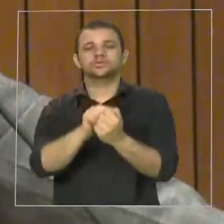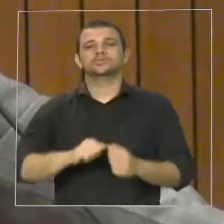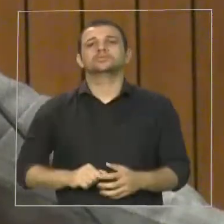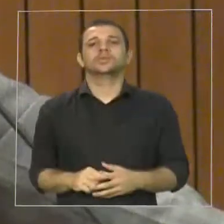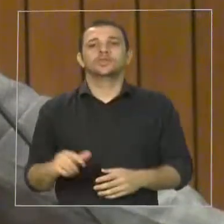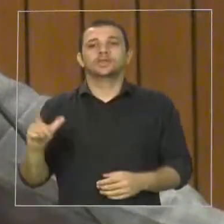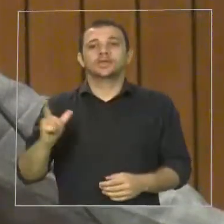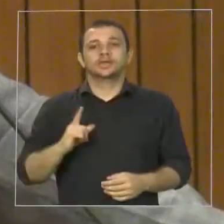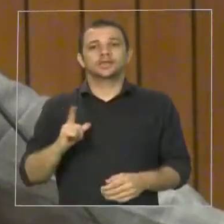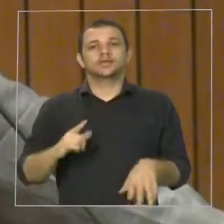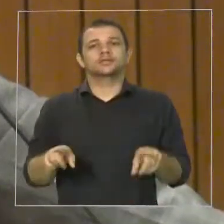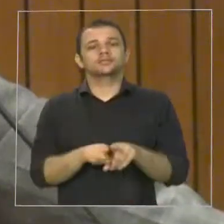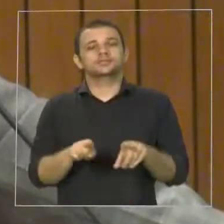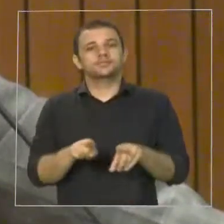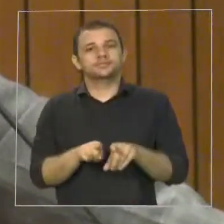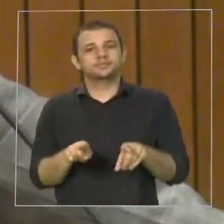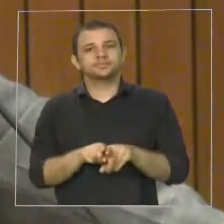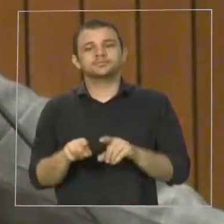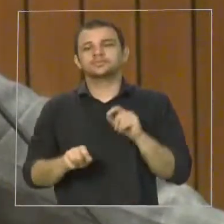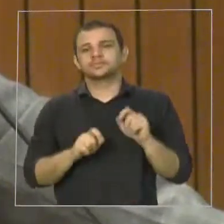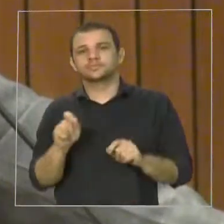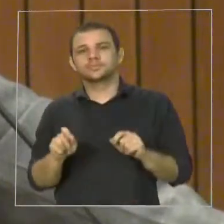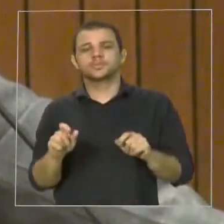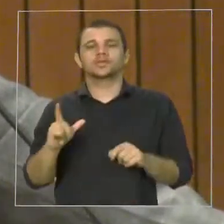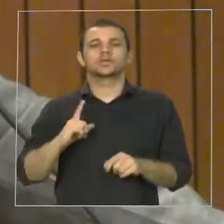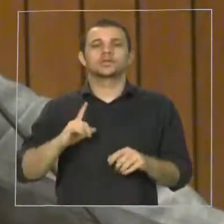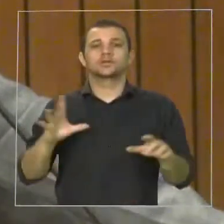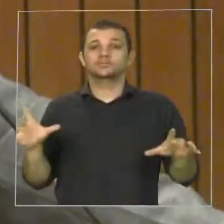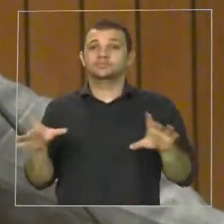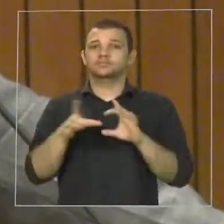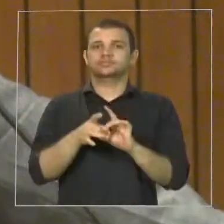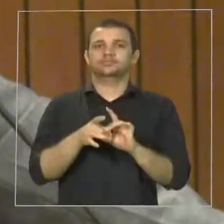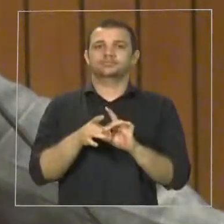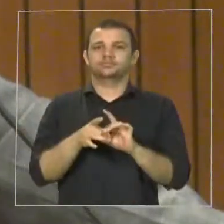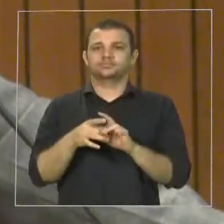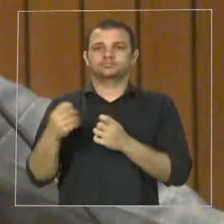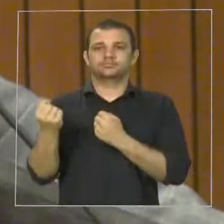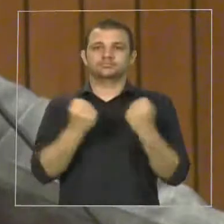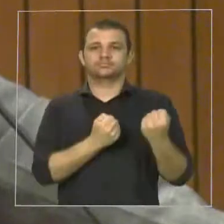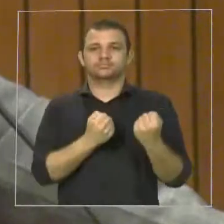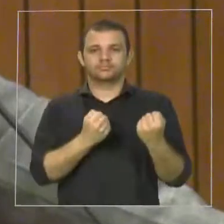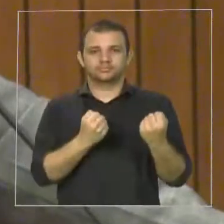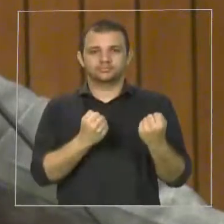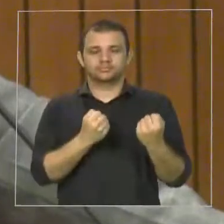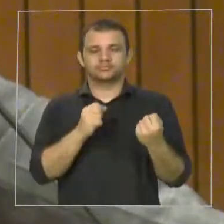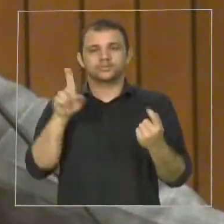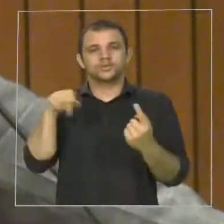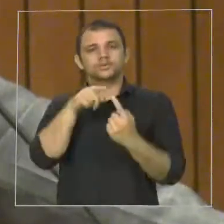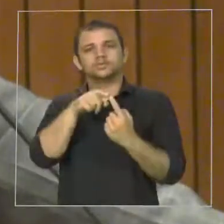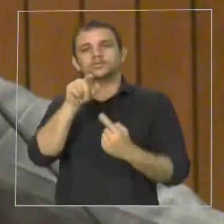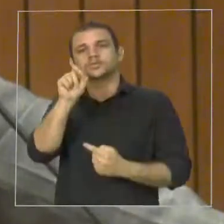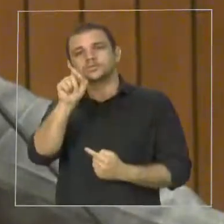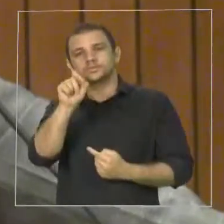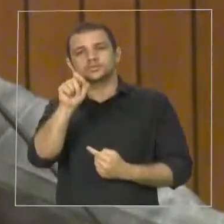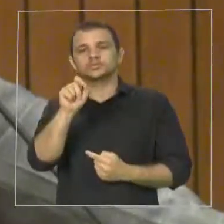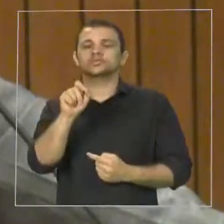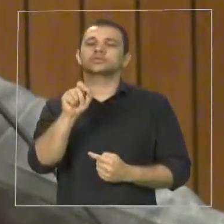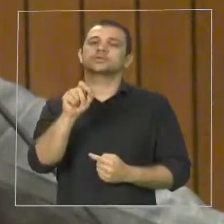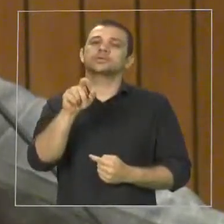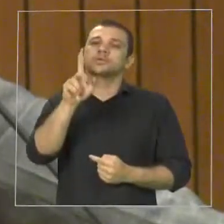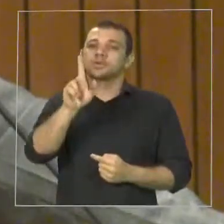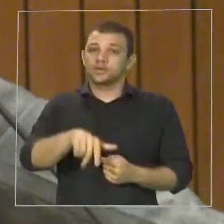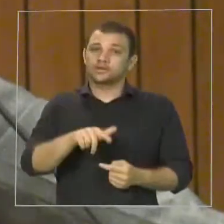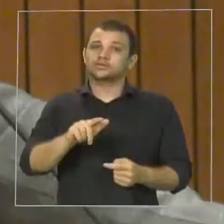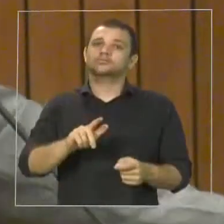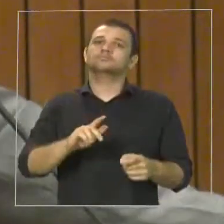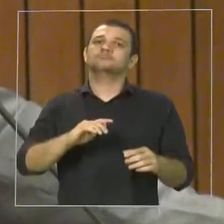houve uma junção de forças no sentido de que cada vez mais a cidade